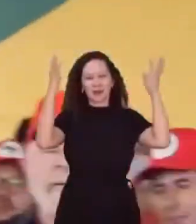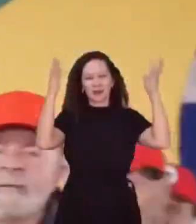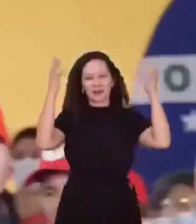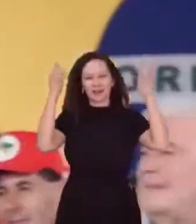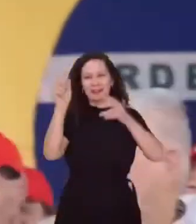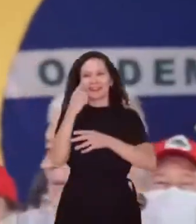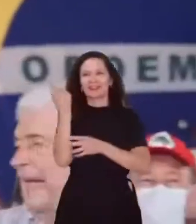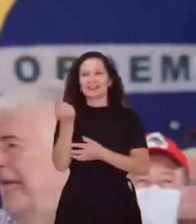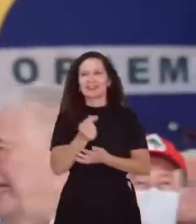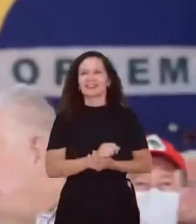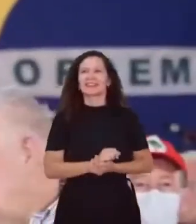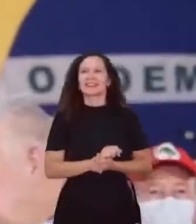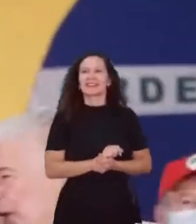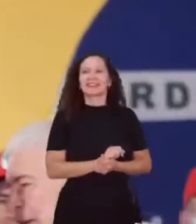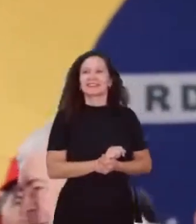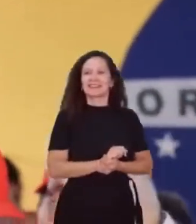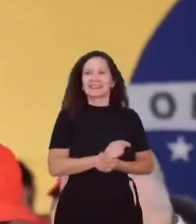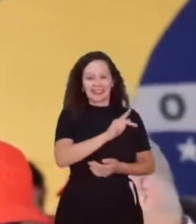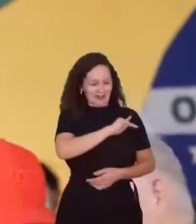Muito bem.